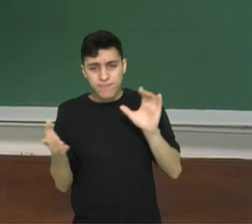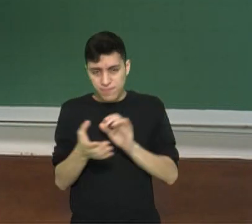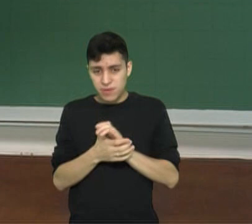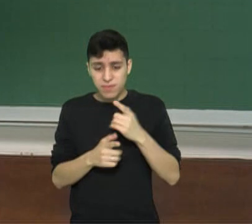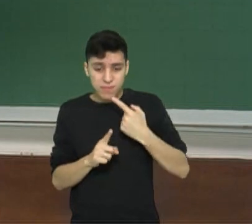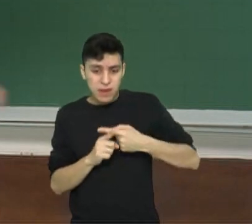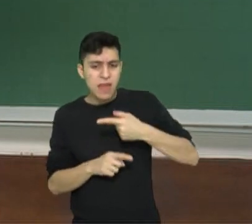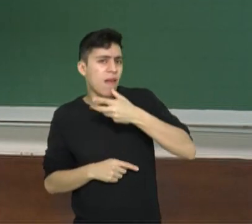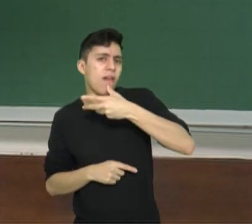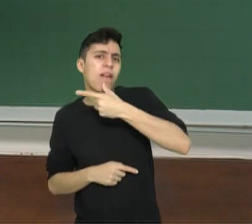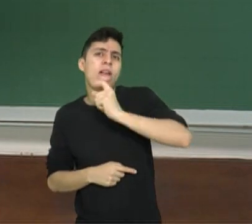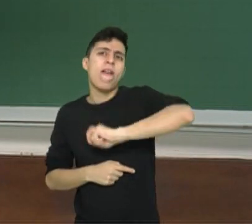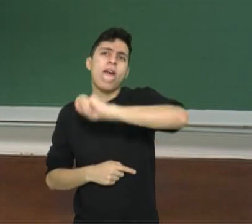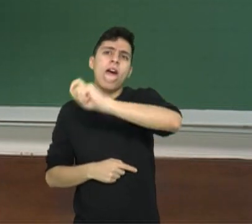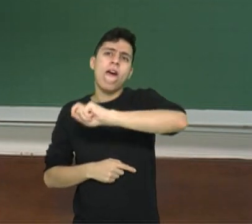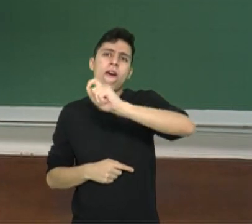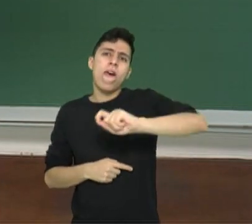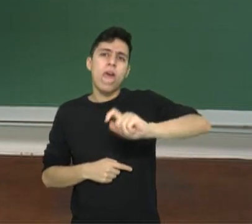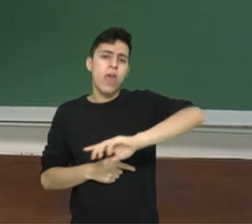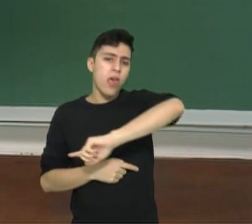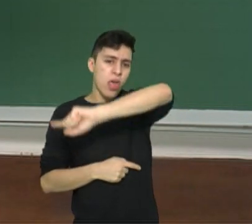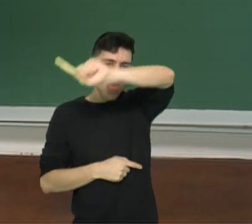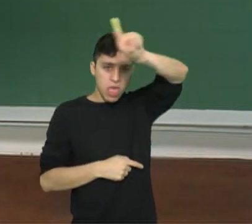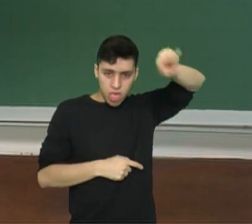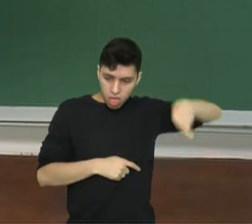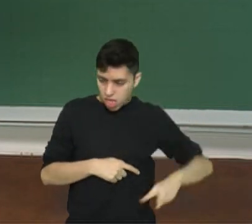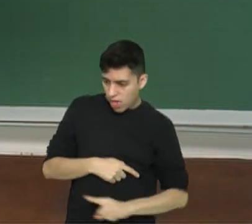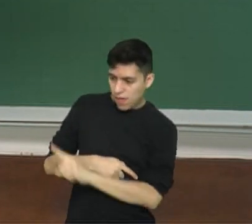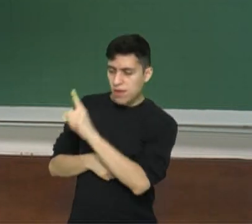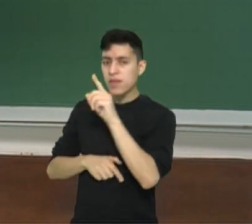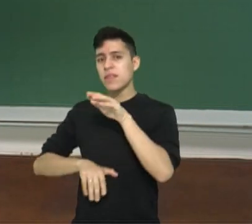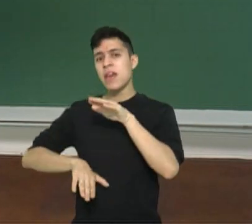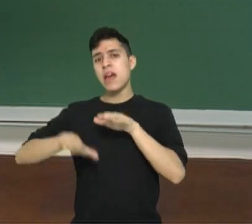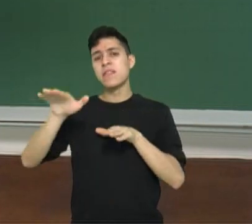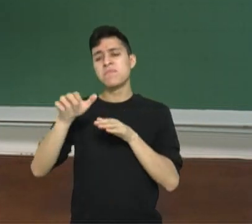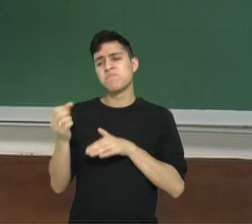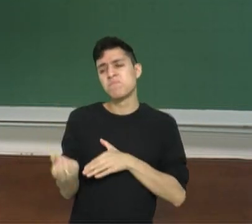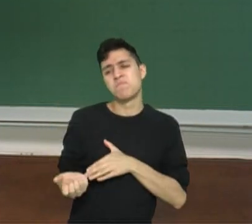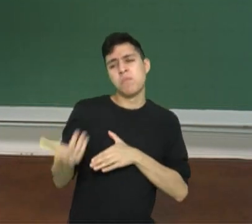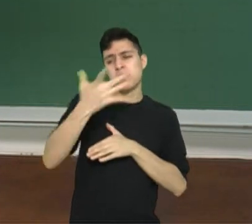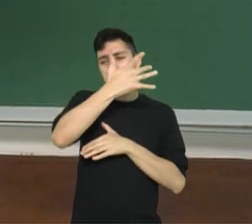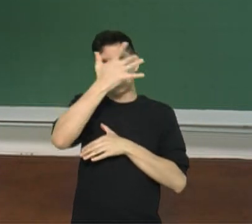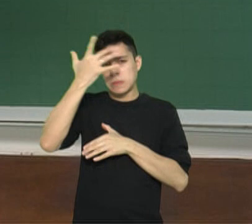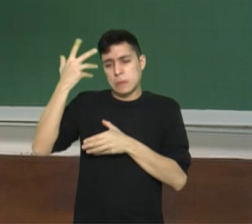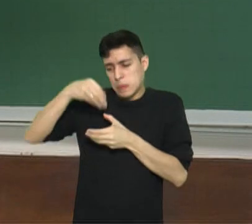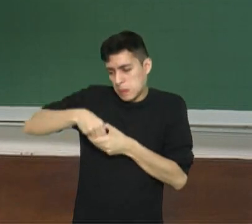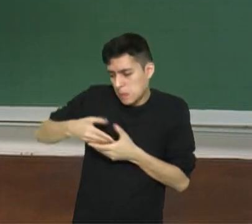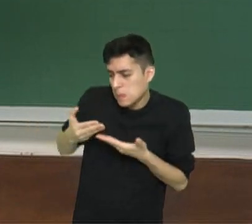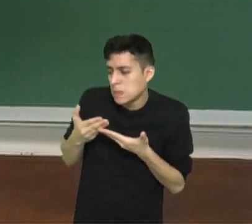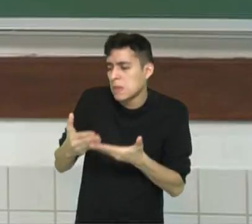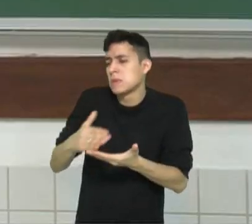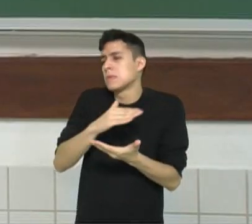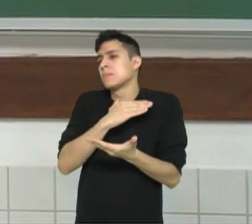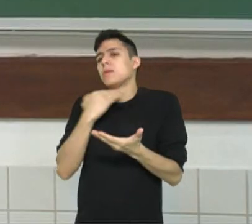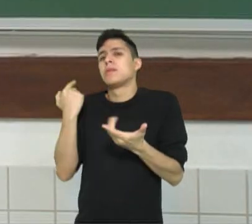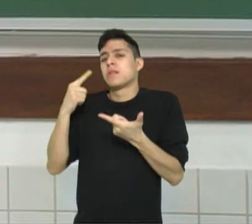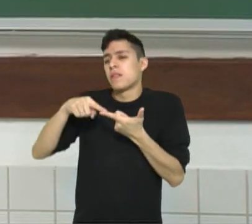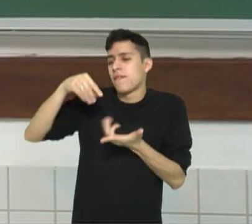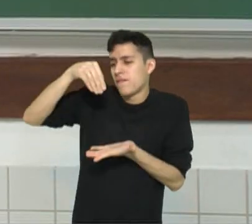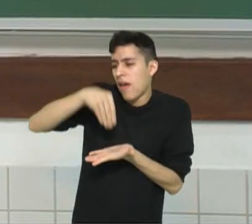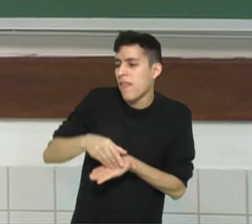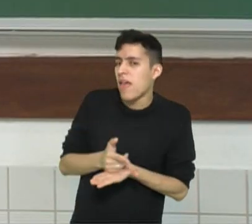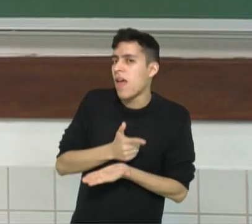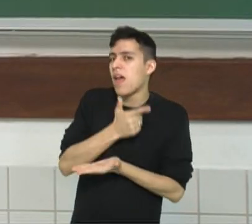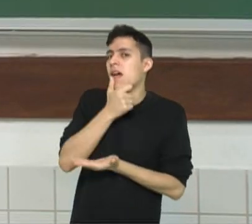levavam meses para acontecer. E às vezes muitos marujos morriam, eles não tinham água